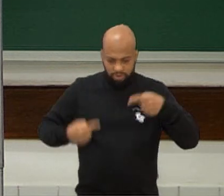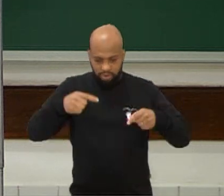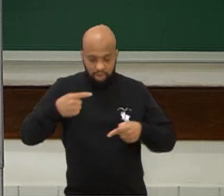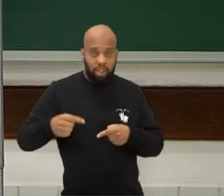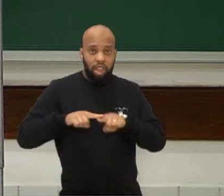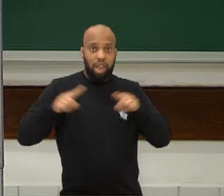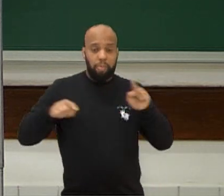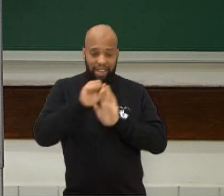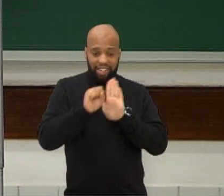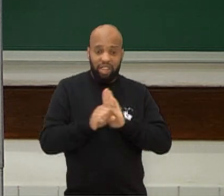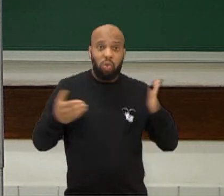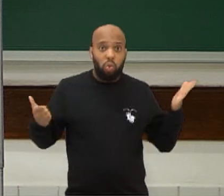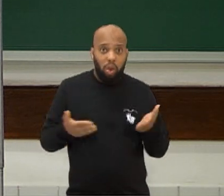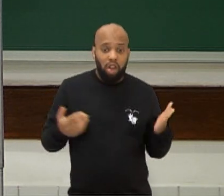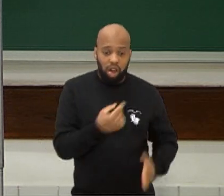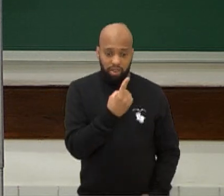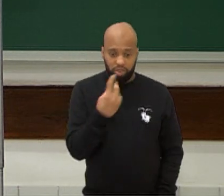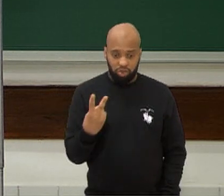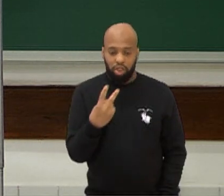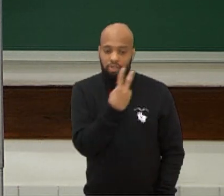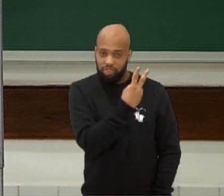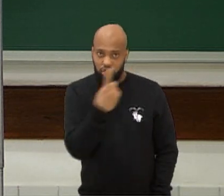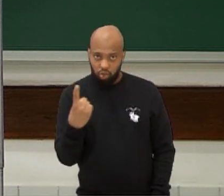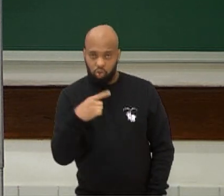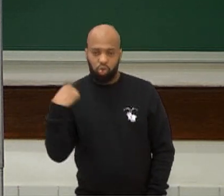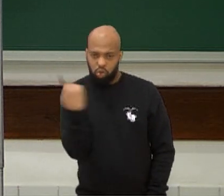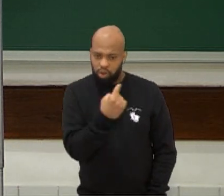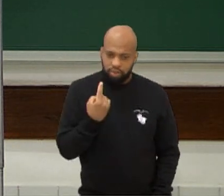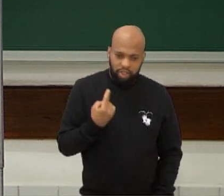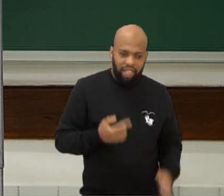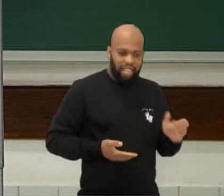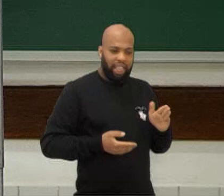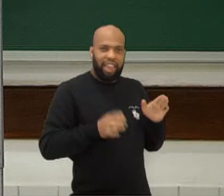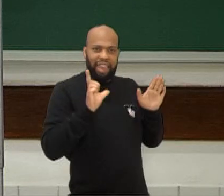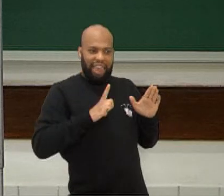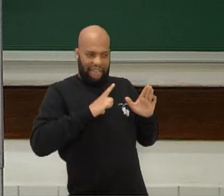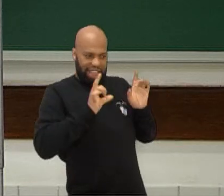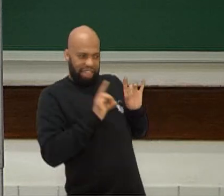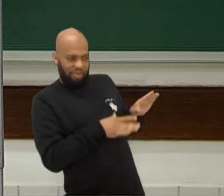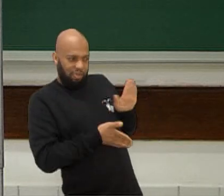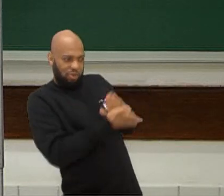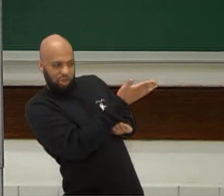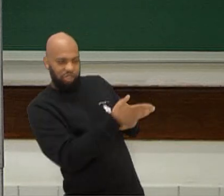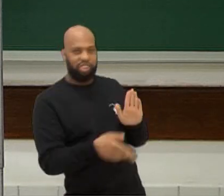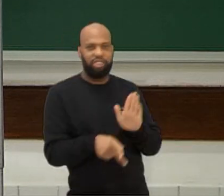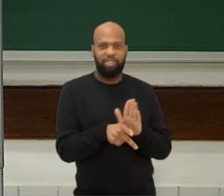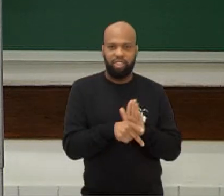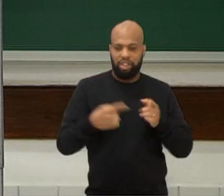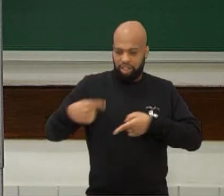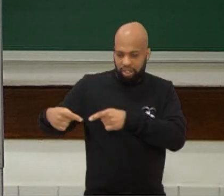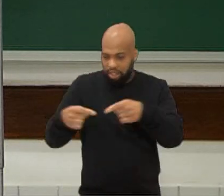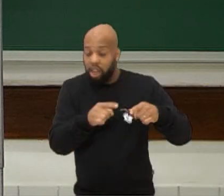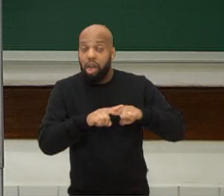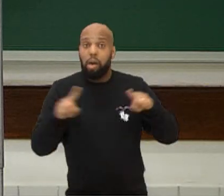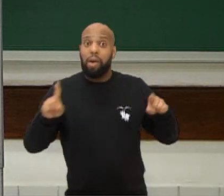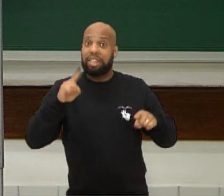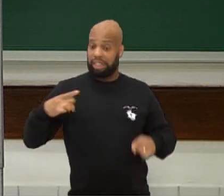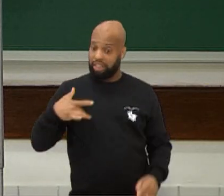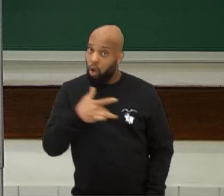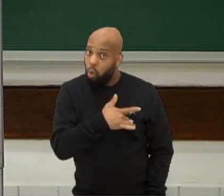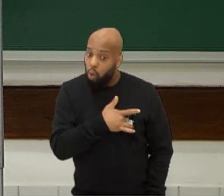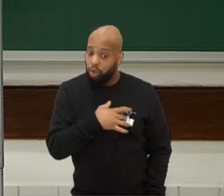dele. Mas é um conflito político saudável, não é um conflito político